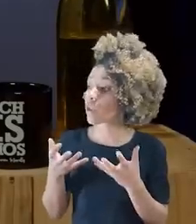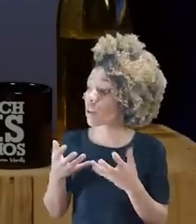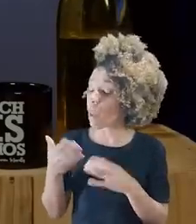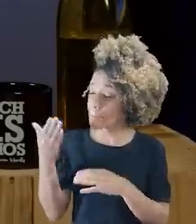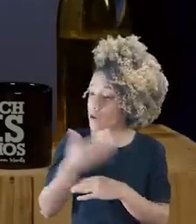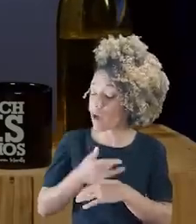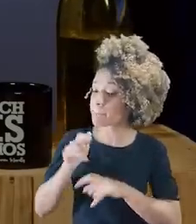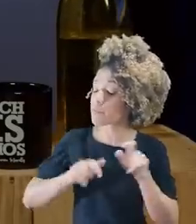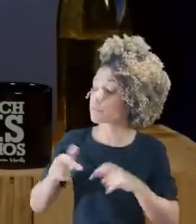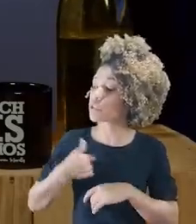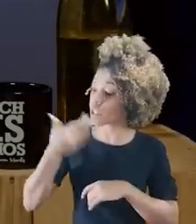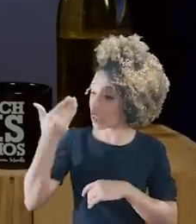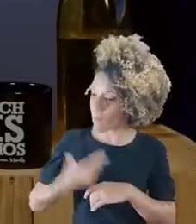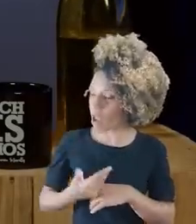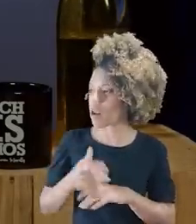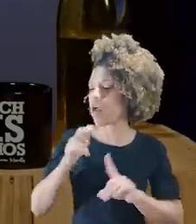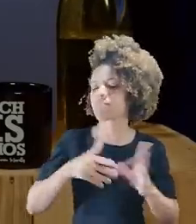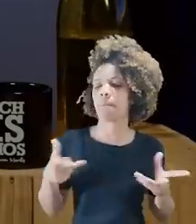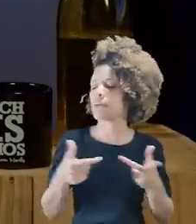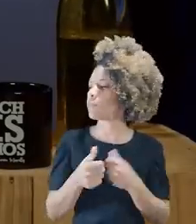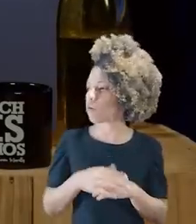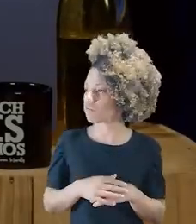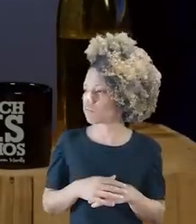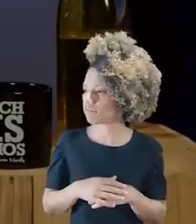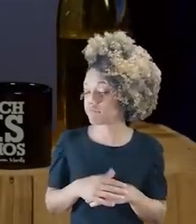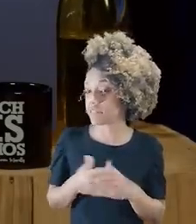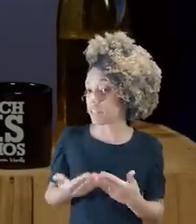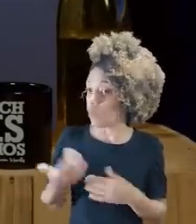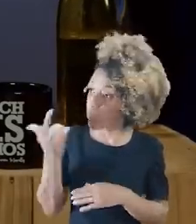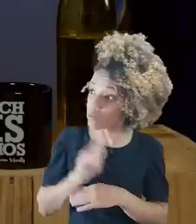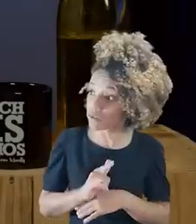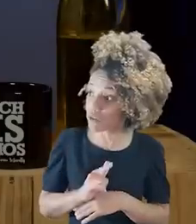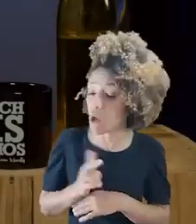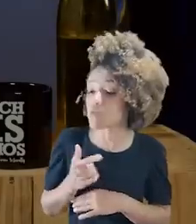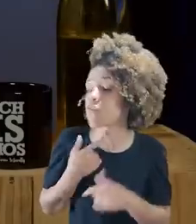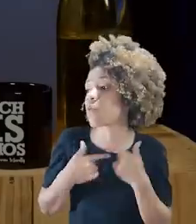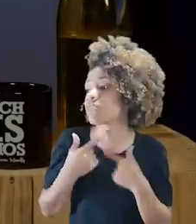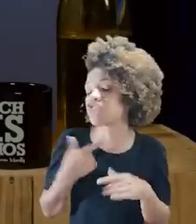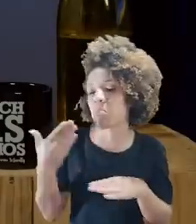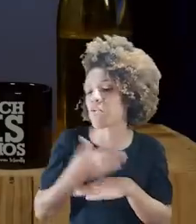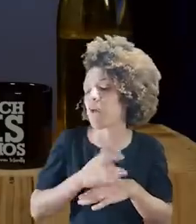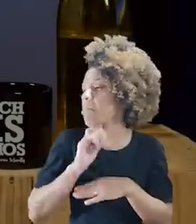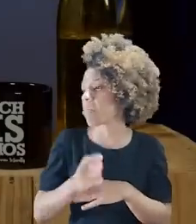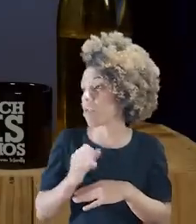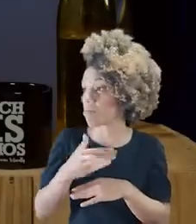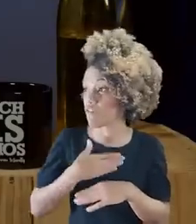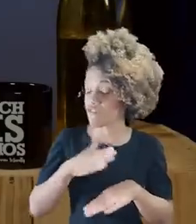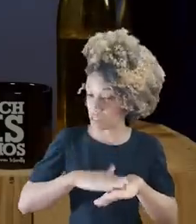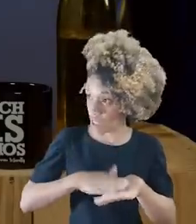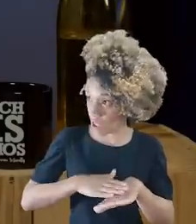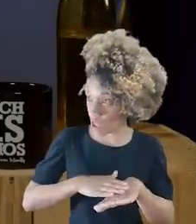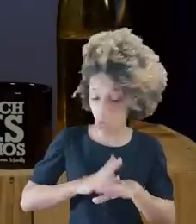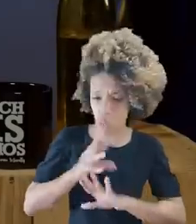faço é porque eu qu quero fazer aquele texto quero trabalhar com aquelas pessoas e porque eu quero viver viver essa história e quero crescer nessa